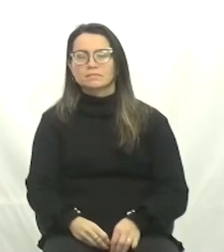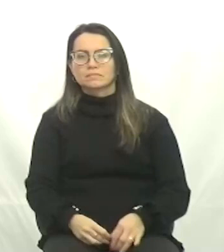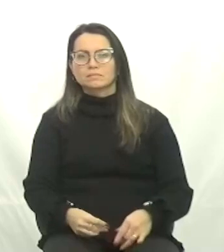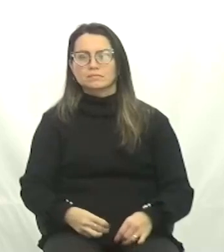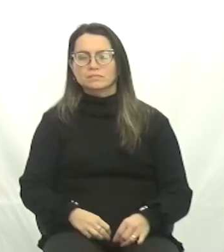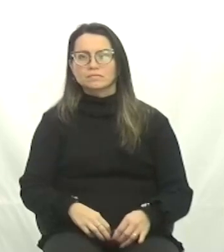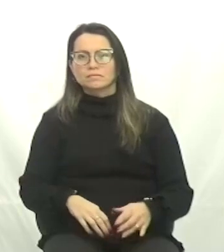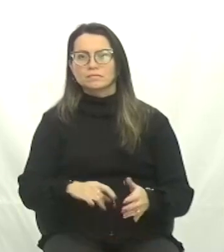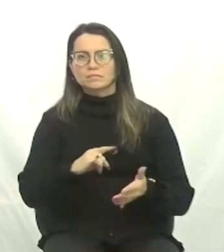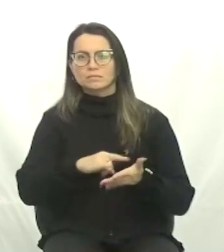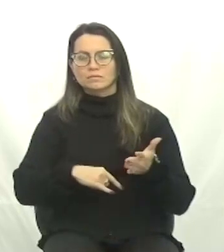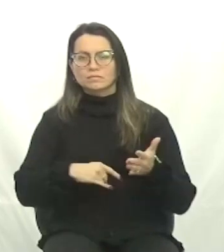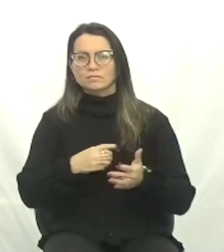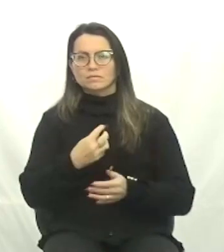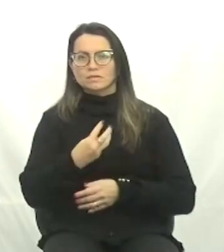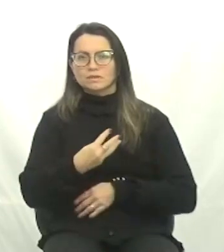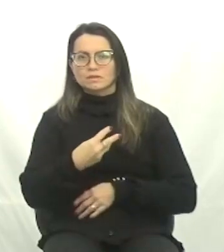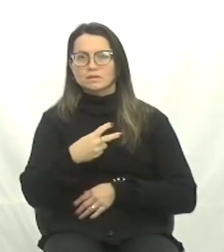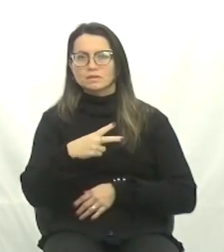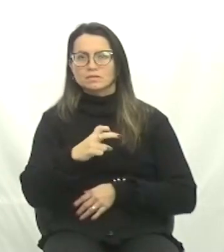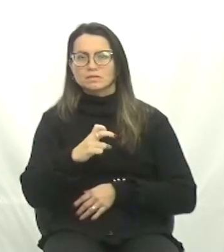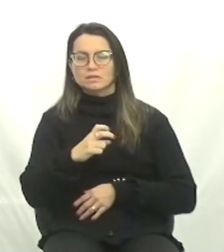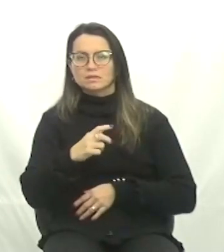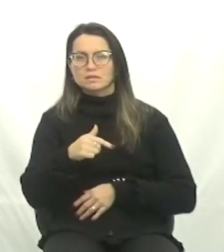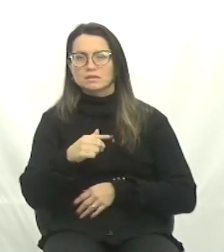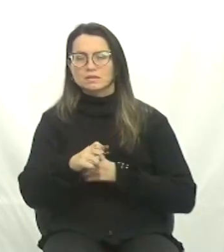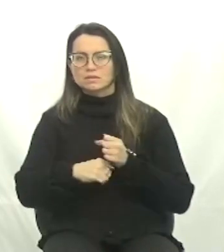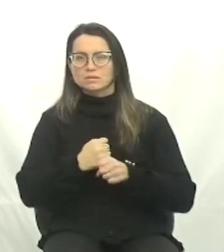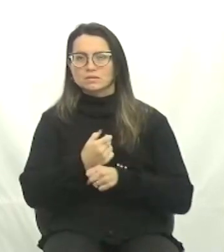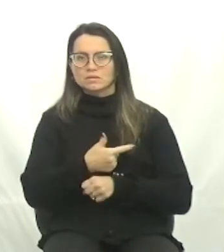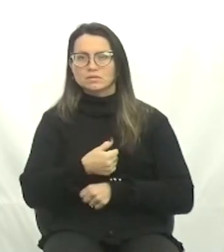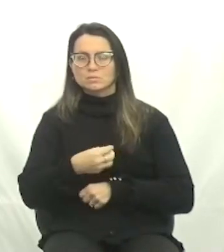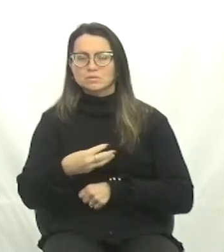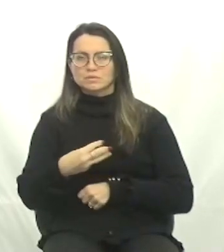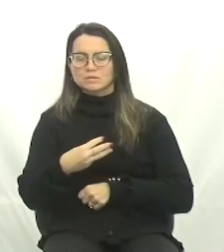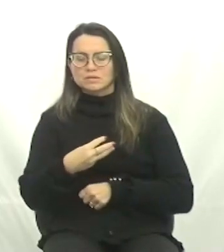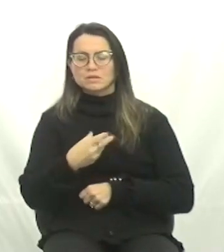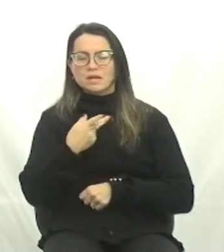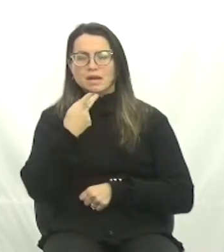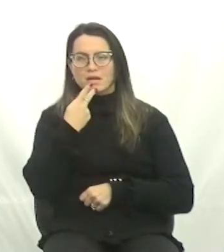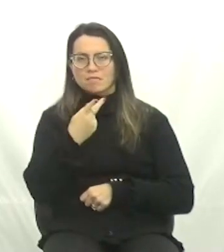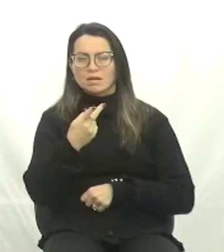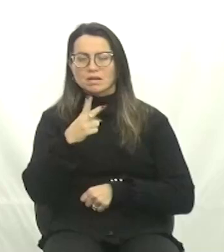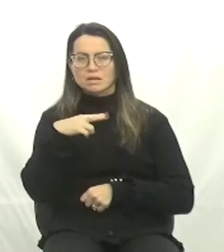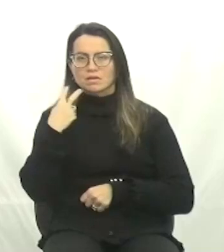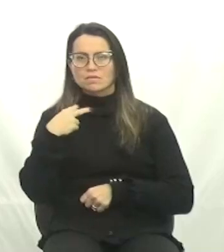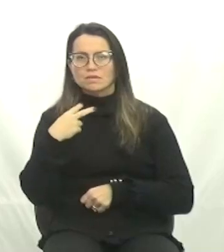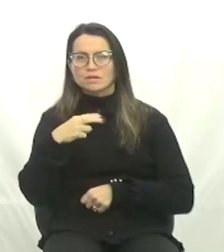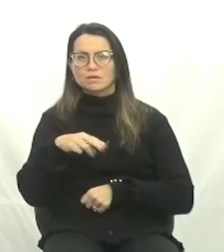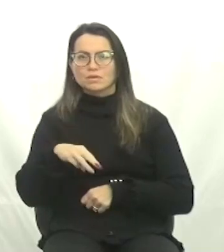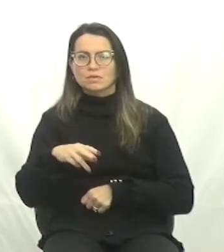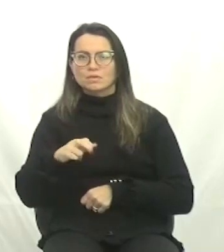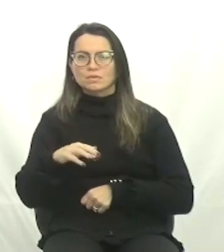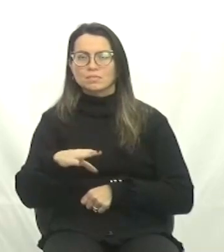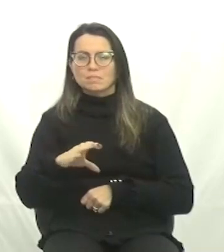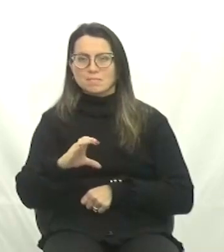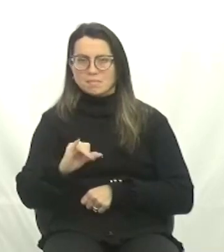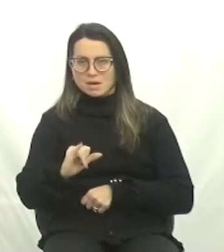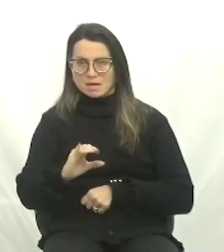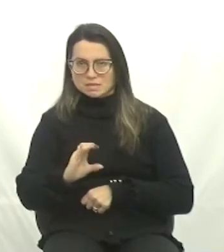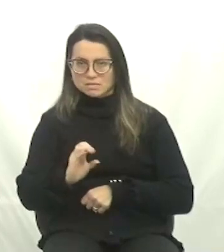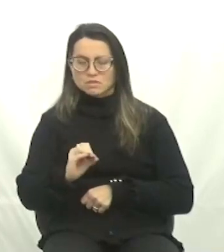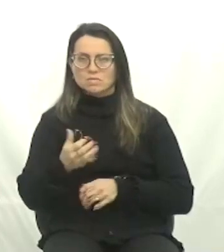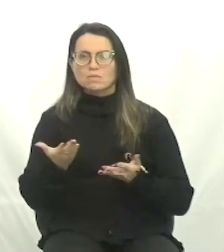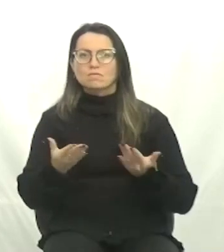357/2023, à Secretaria-Geral, gostaria de justificar a ausência do vereador Márcio Darós da Luz da sessão do dia 12 de